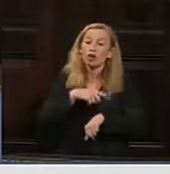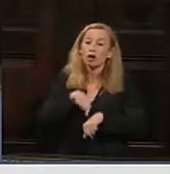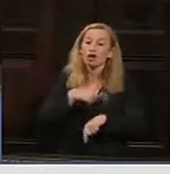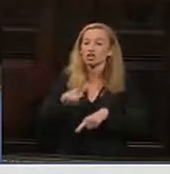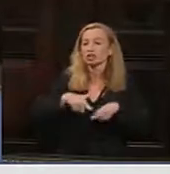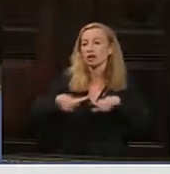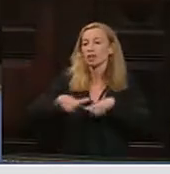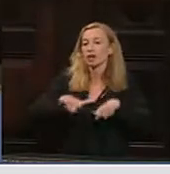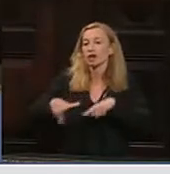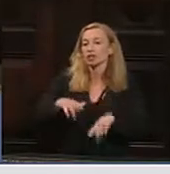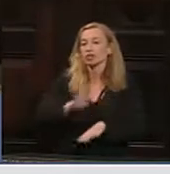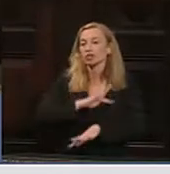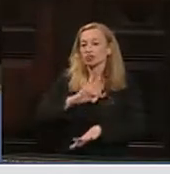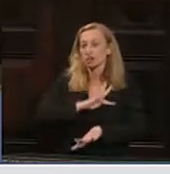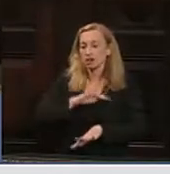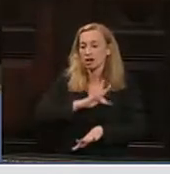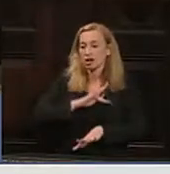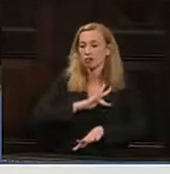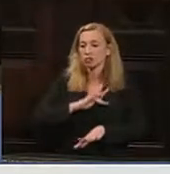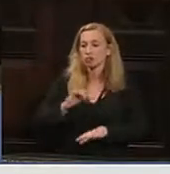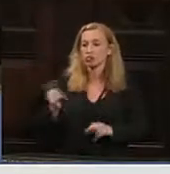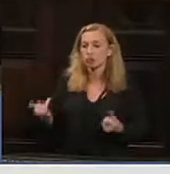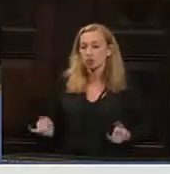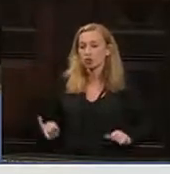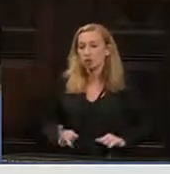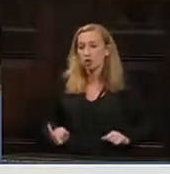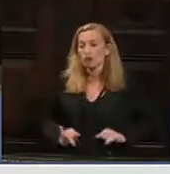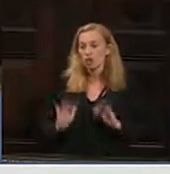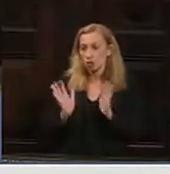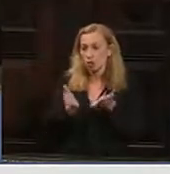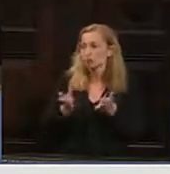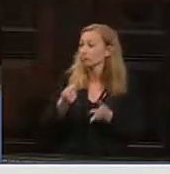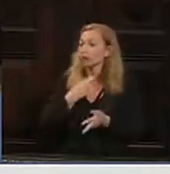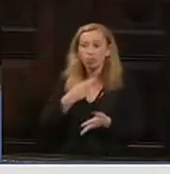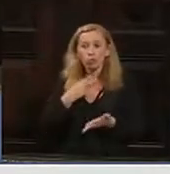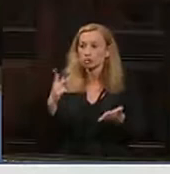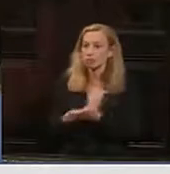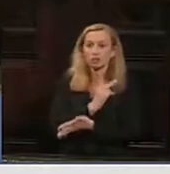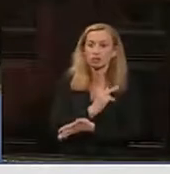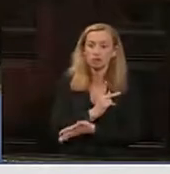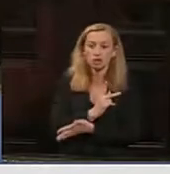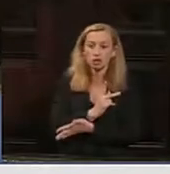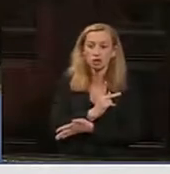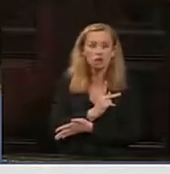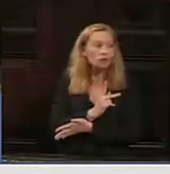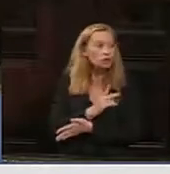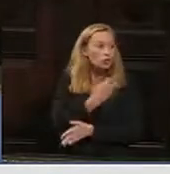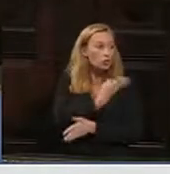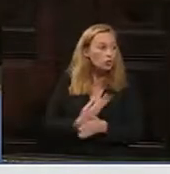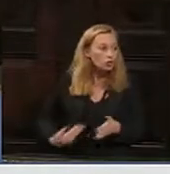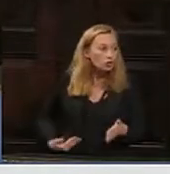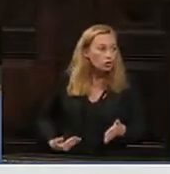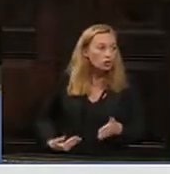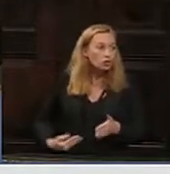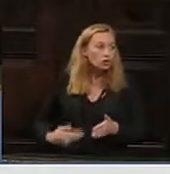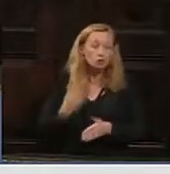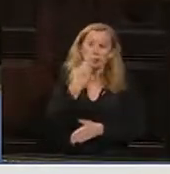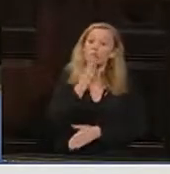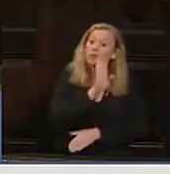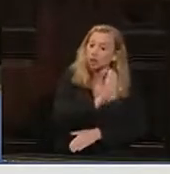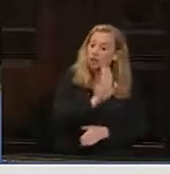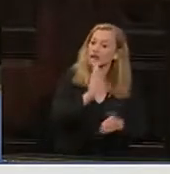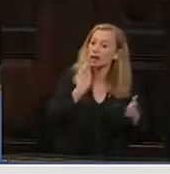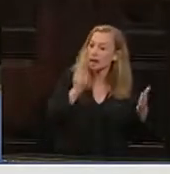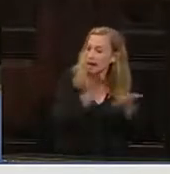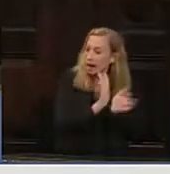policial militar hoje vem sofrendo, presidente. Isso não pode acontecer. O governador prometeu que ia acabar